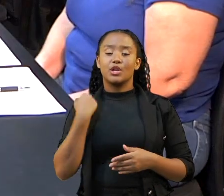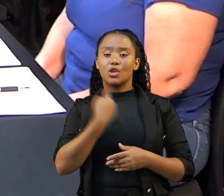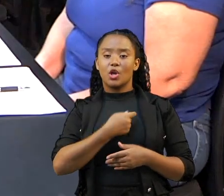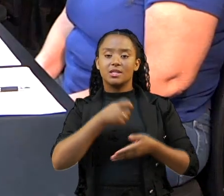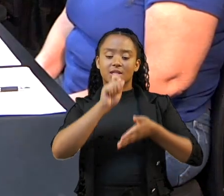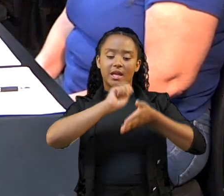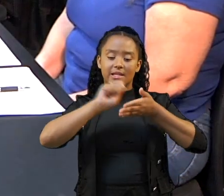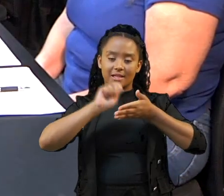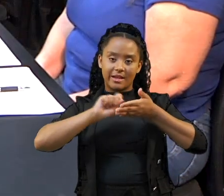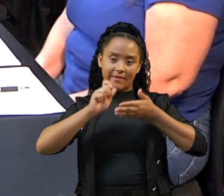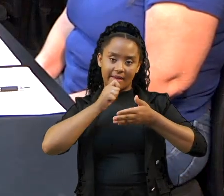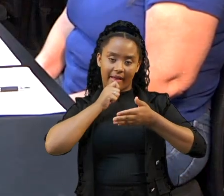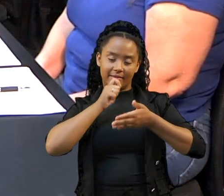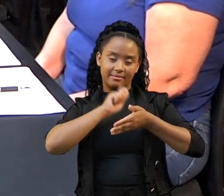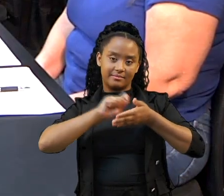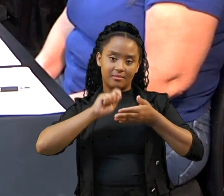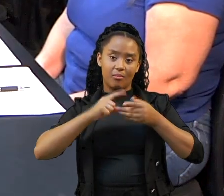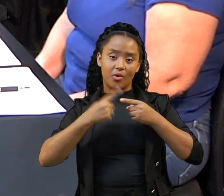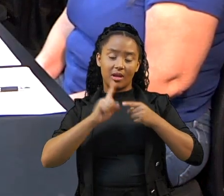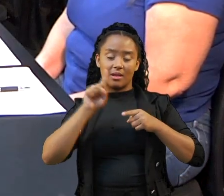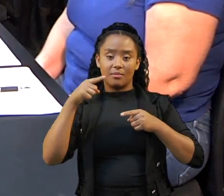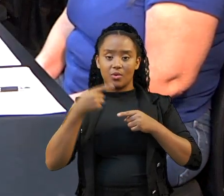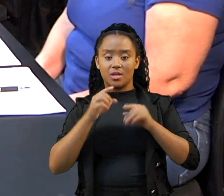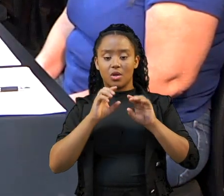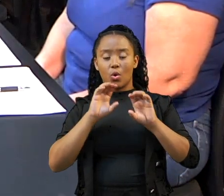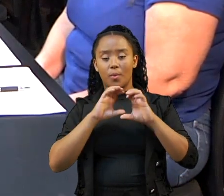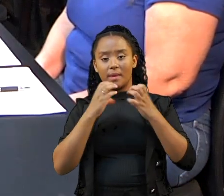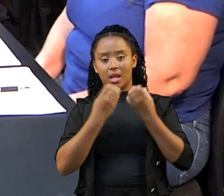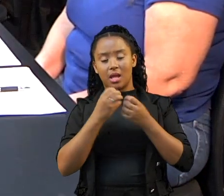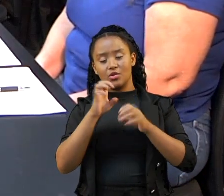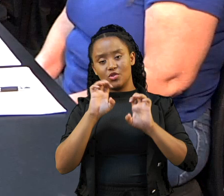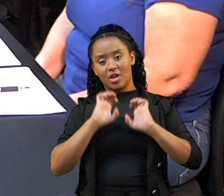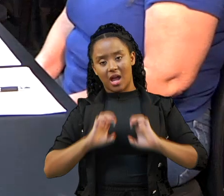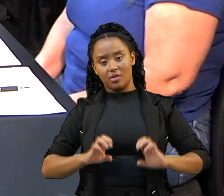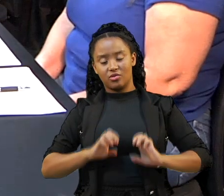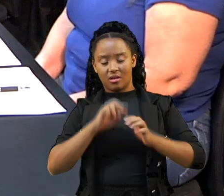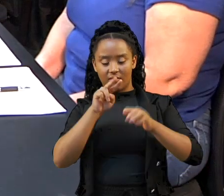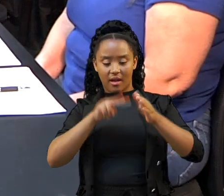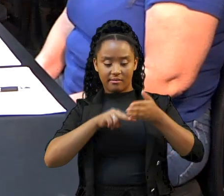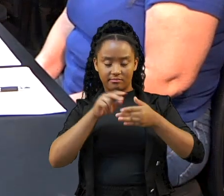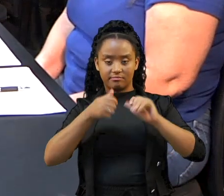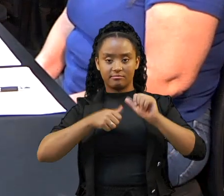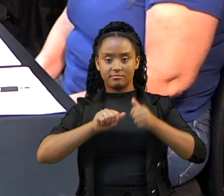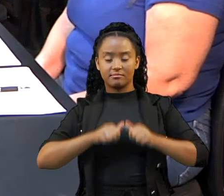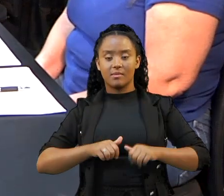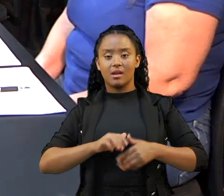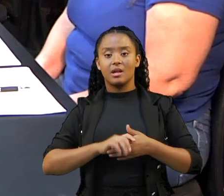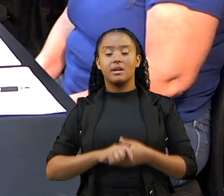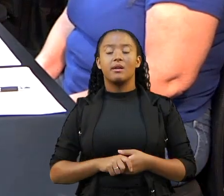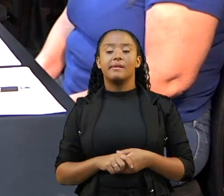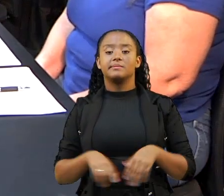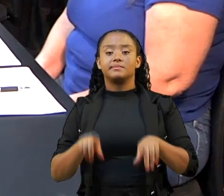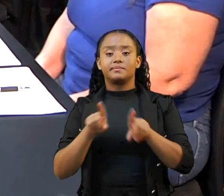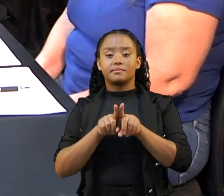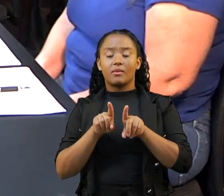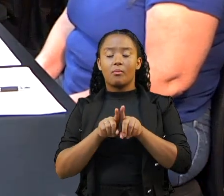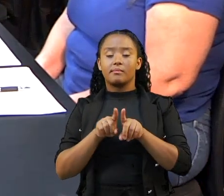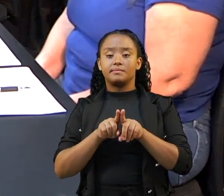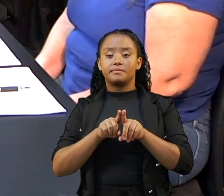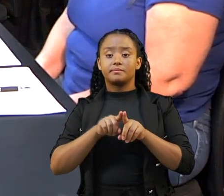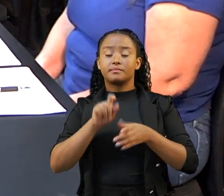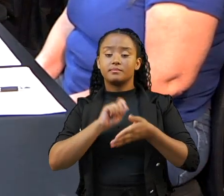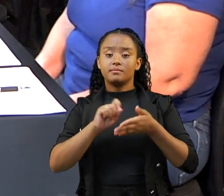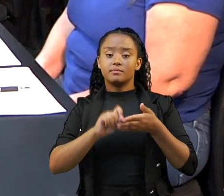né, ainda não está certo, porque tem que passar por comitê de ética, construção de etnografia, que é uma parte da minha área, né, das